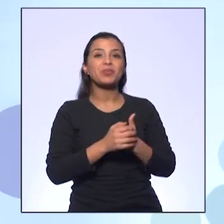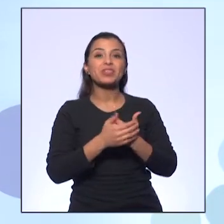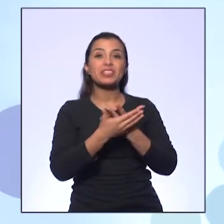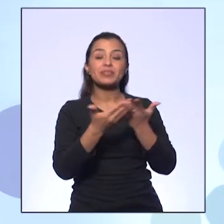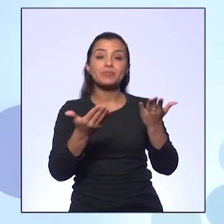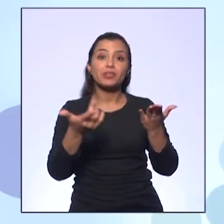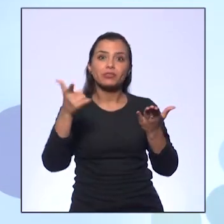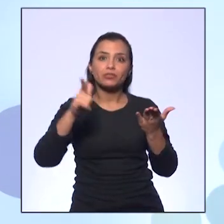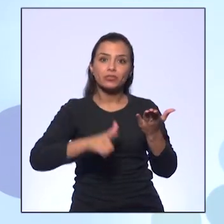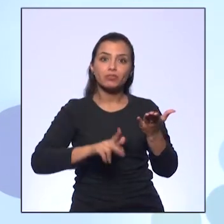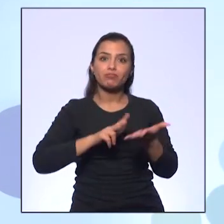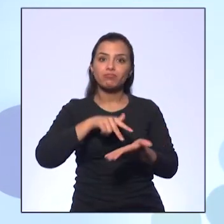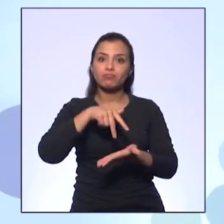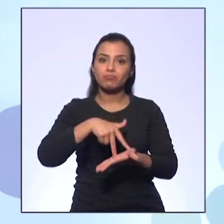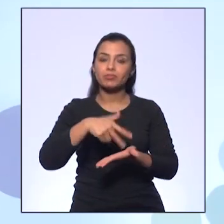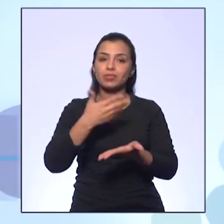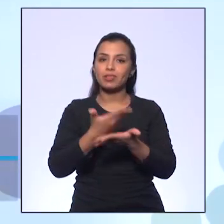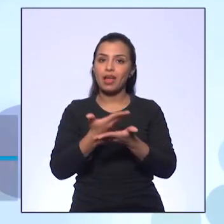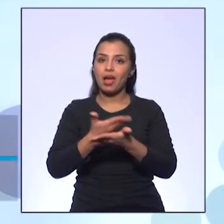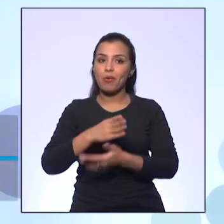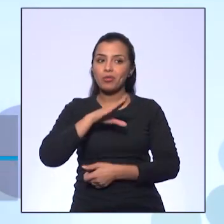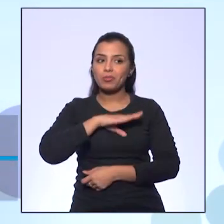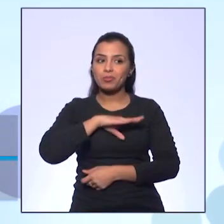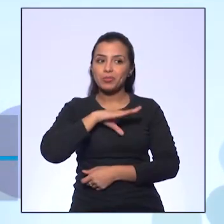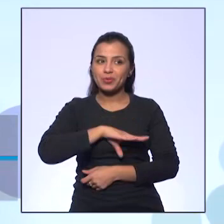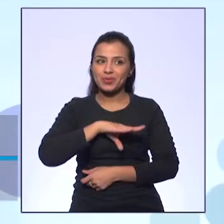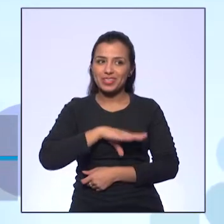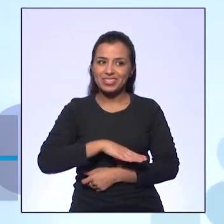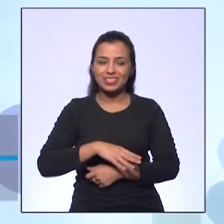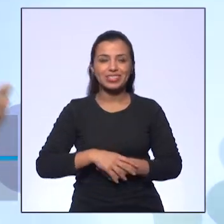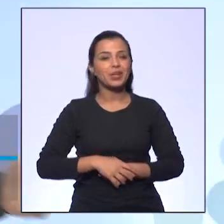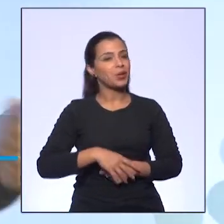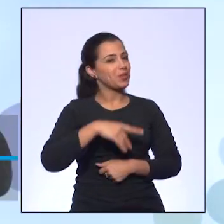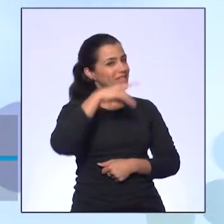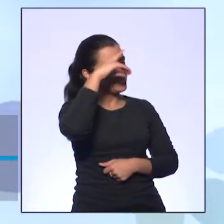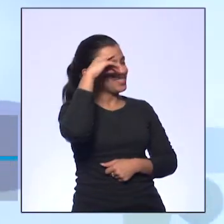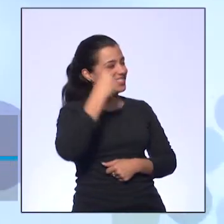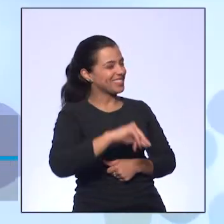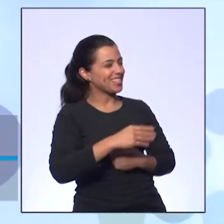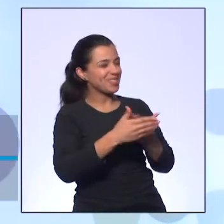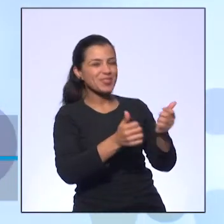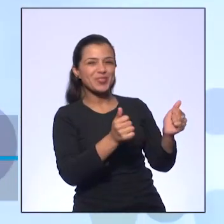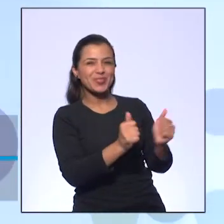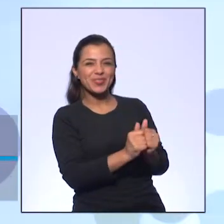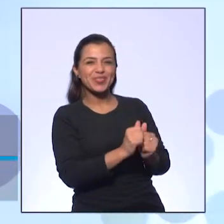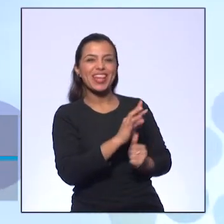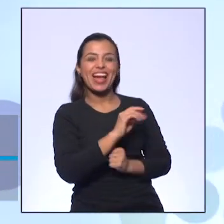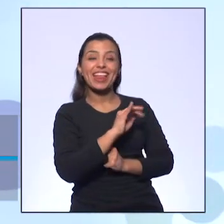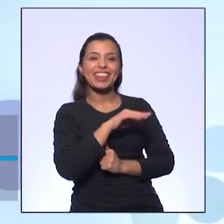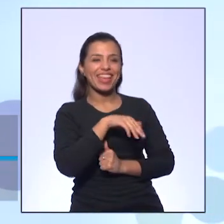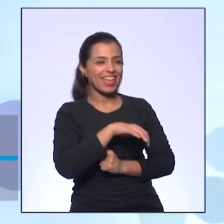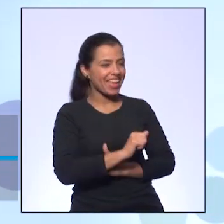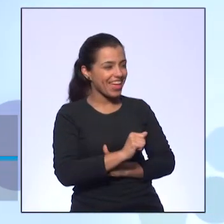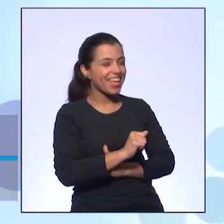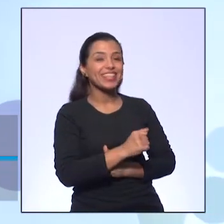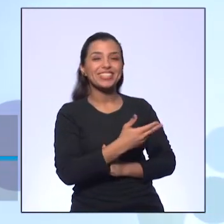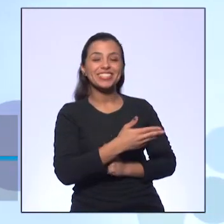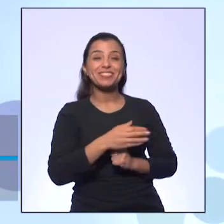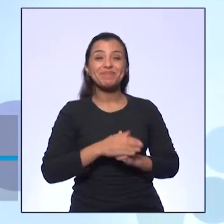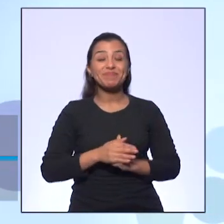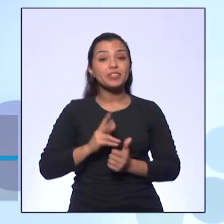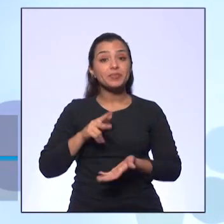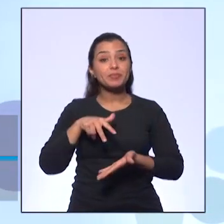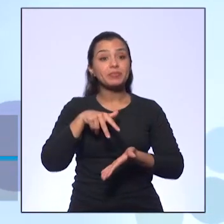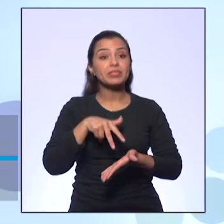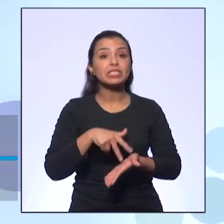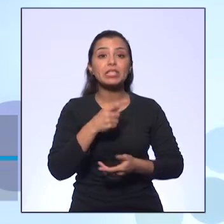mais uma vez para mais uma aula de língua portuguesa, tal qual nos disse nossa professora Tayana, querida professora Tayana. Então, nós estamos aqui